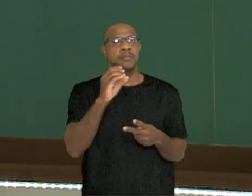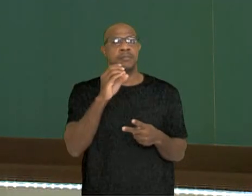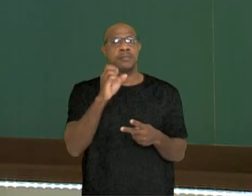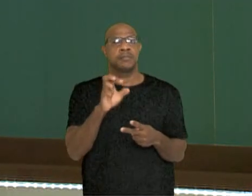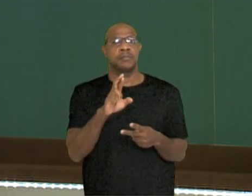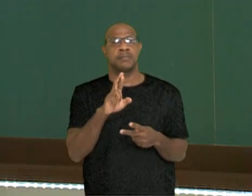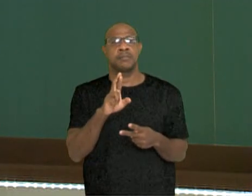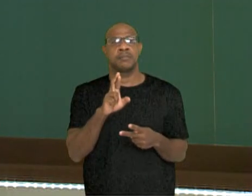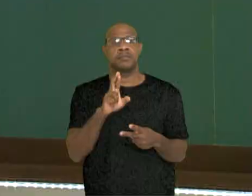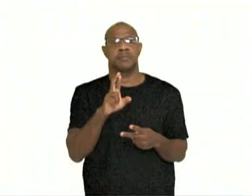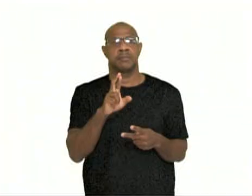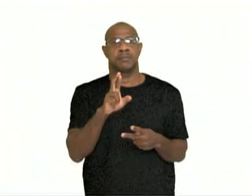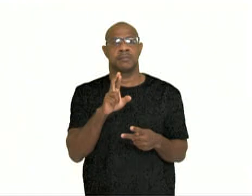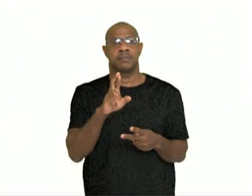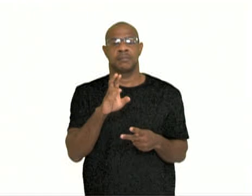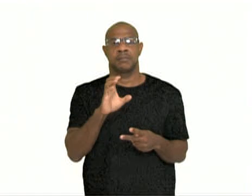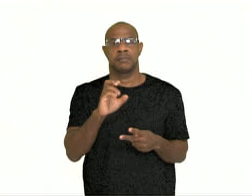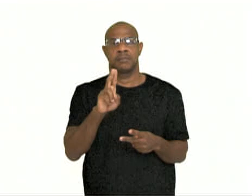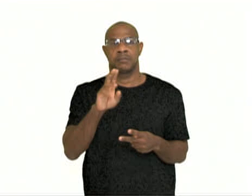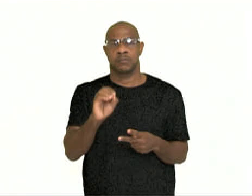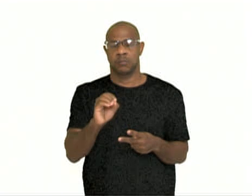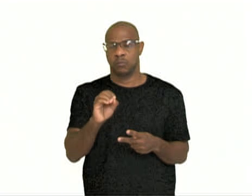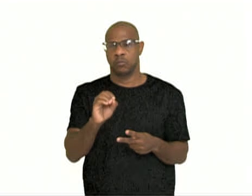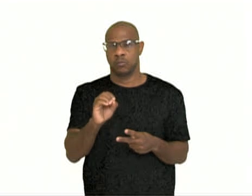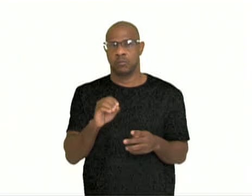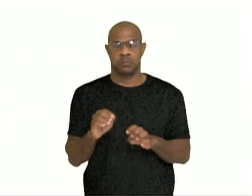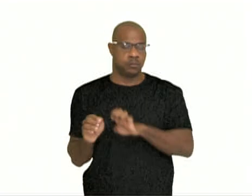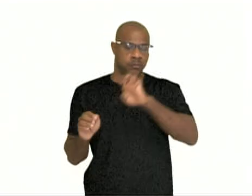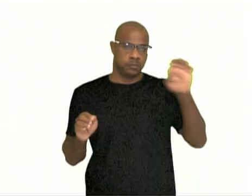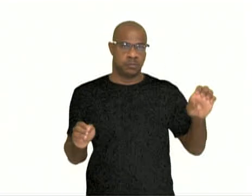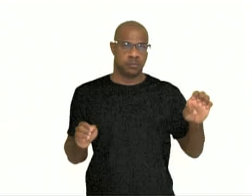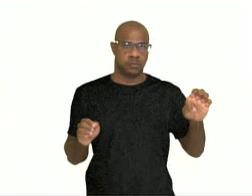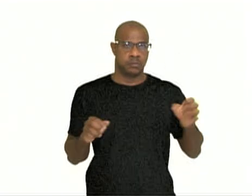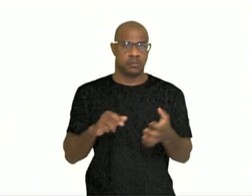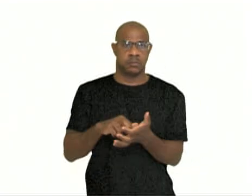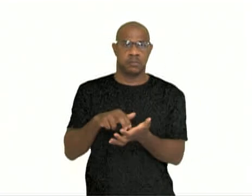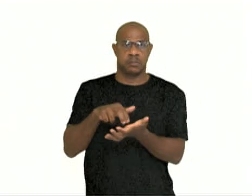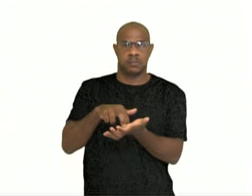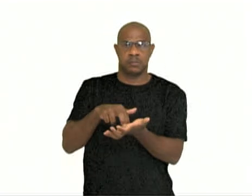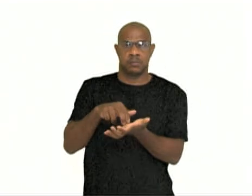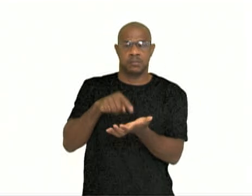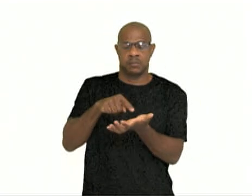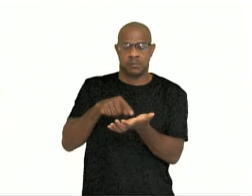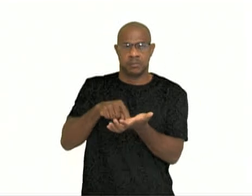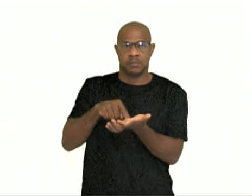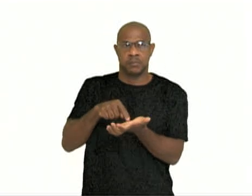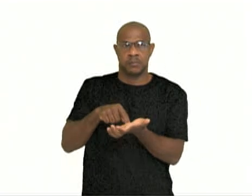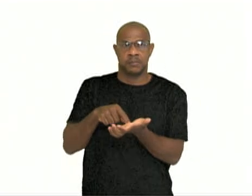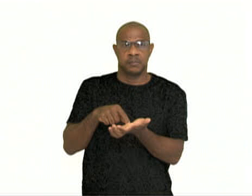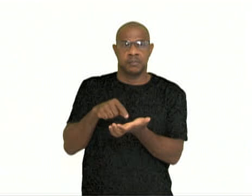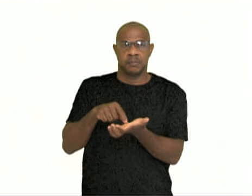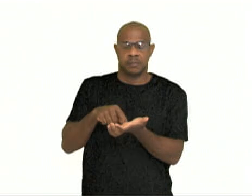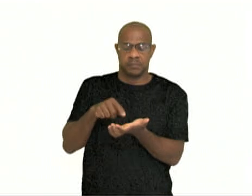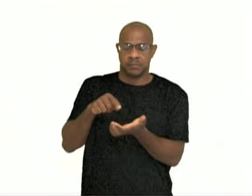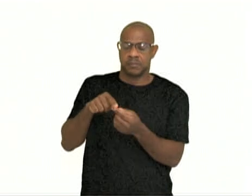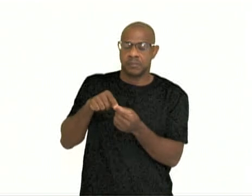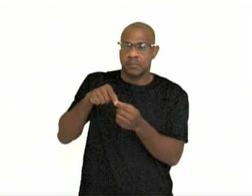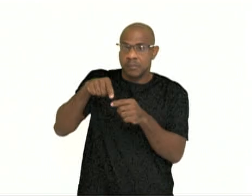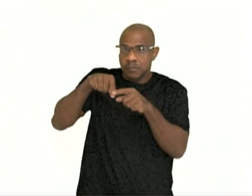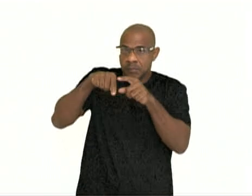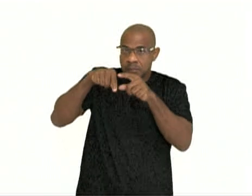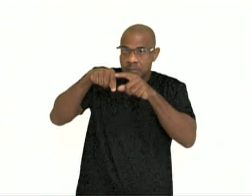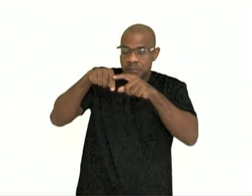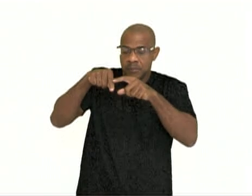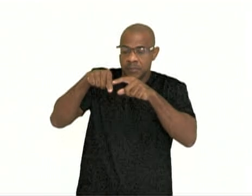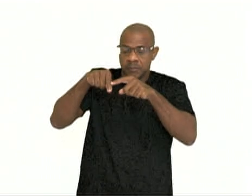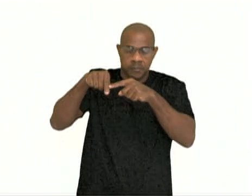a esquerda. Então, para realizar o recuo para a esquerda, você precisa posicionar a ponta do pé esquerdo,